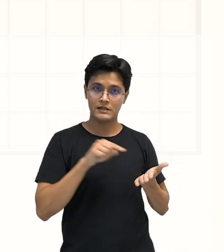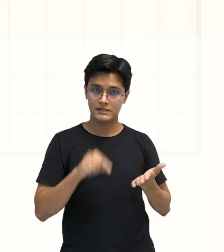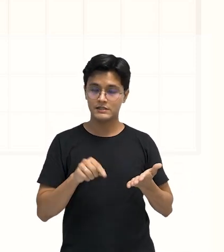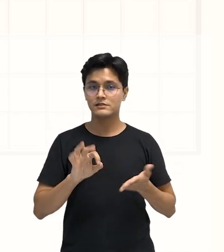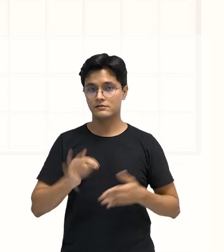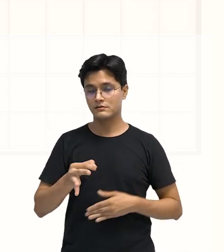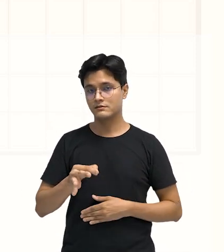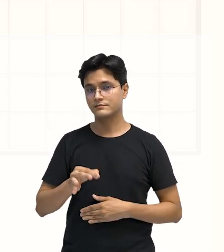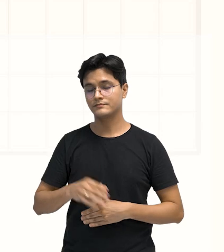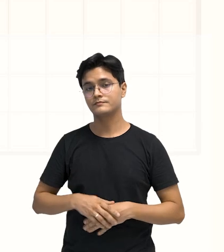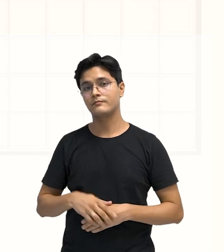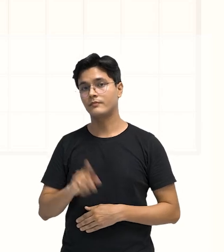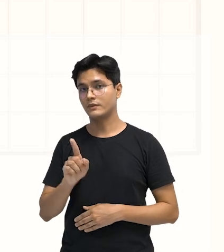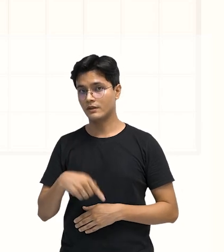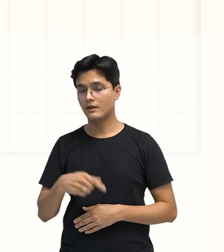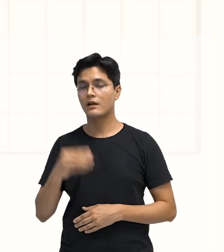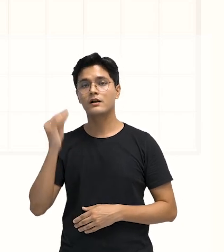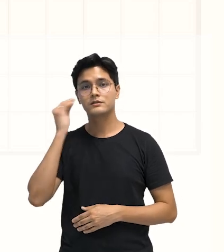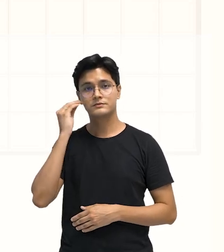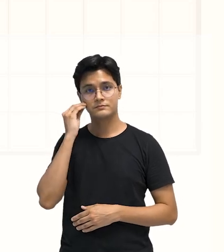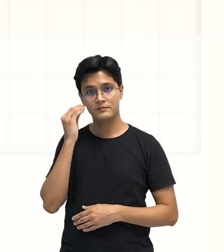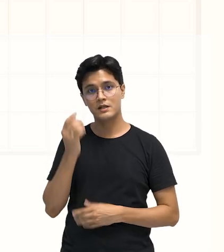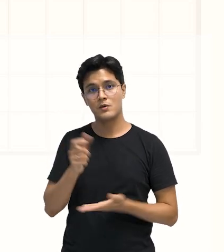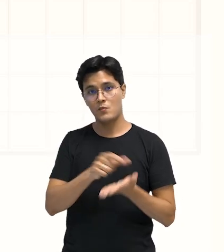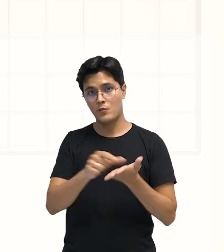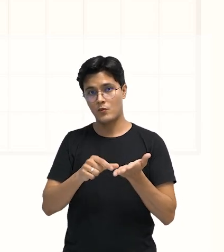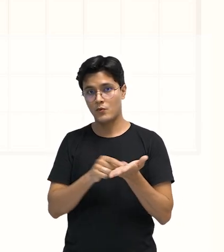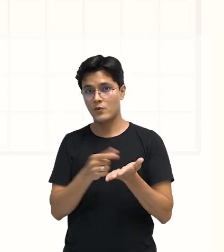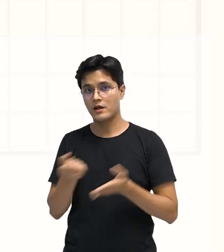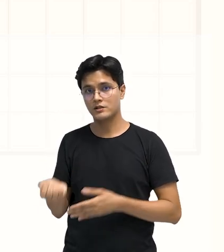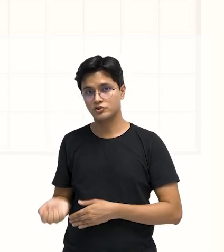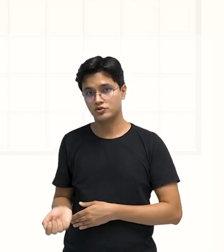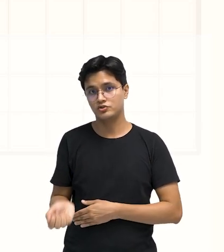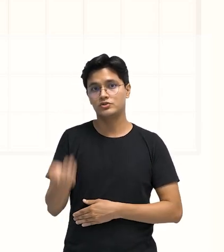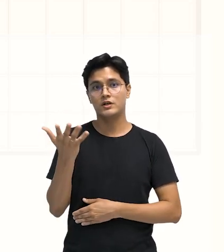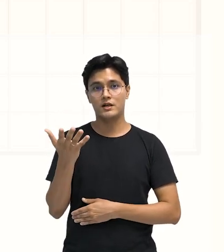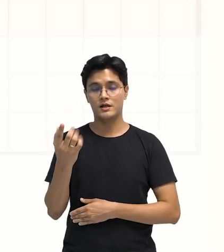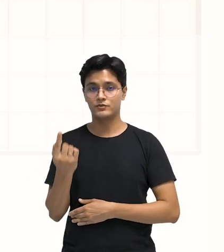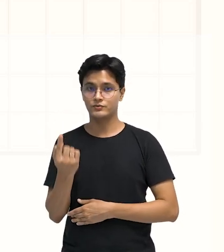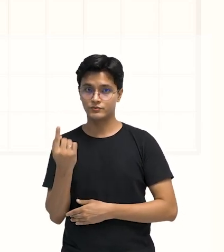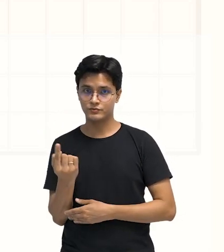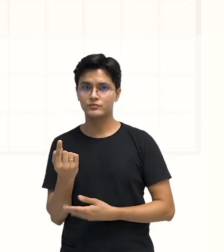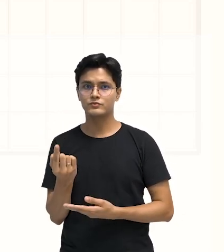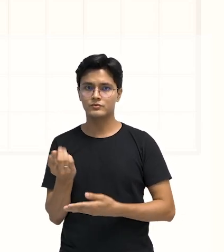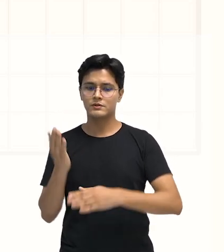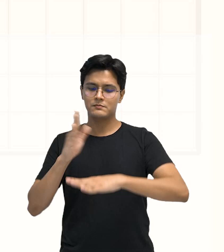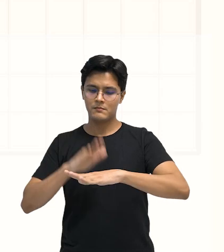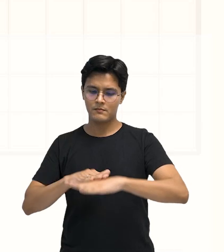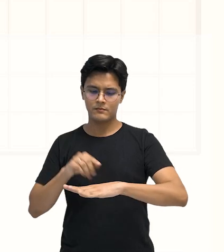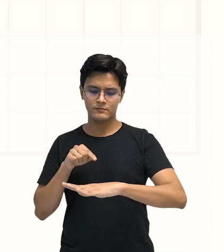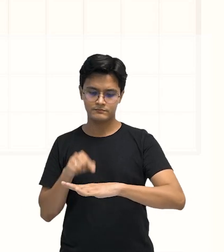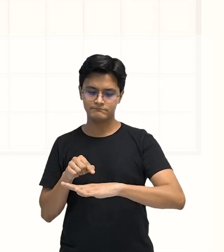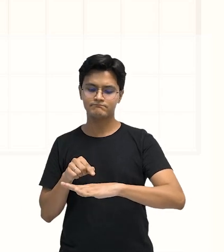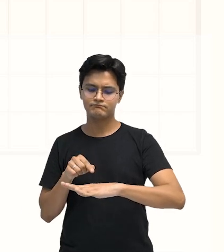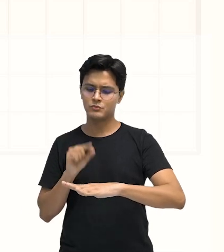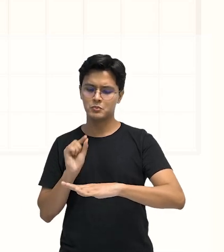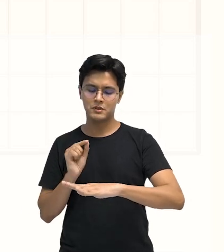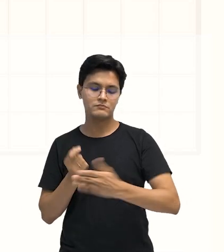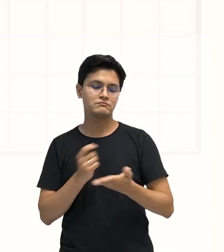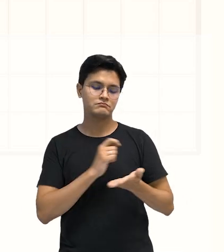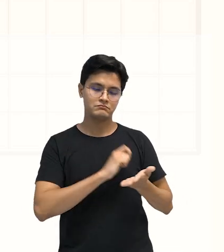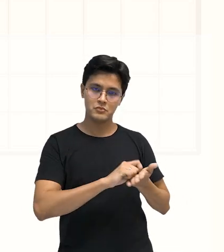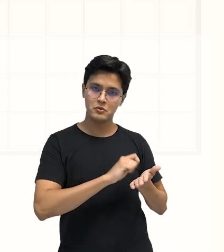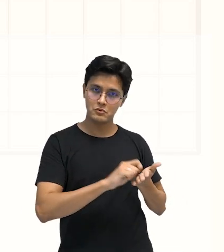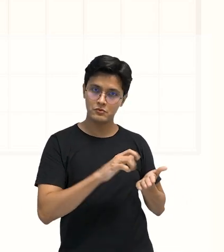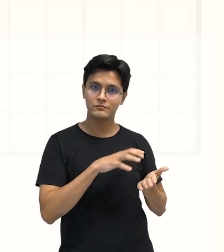é o experimento, é pegar uma moeda, jogar ela uma vez e ver o que é que vai sair. Se sair cara, você